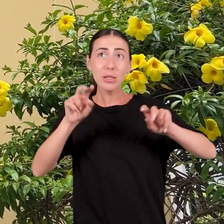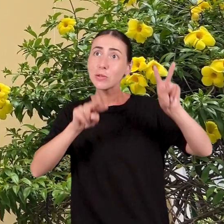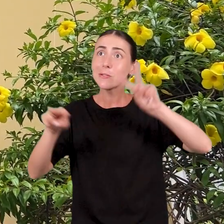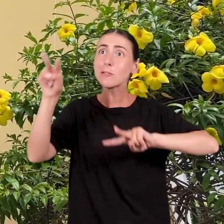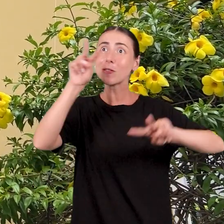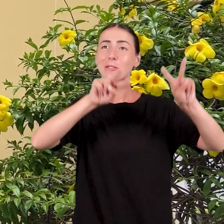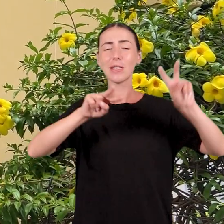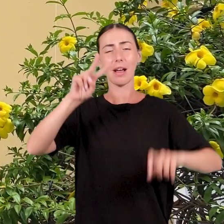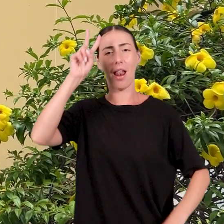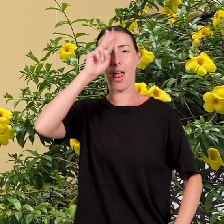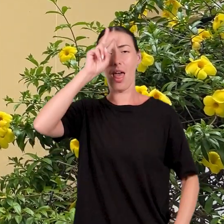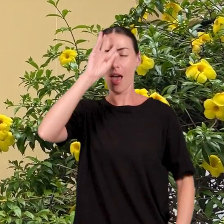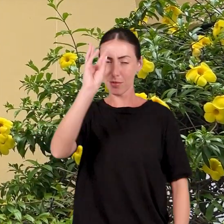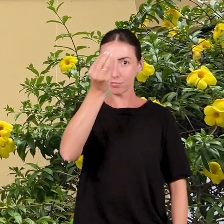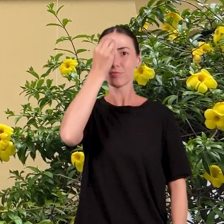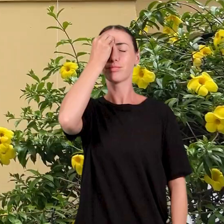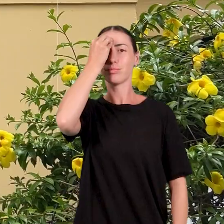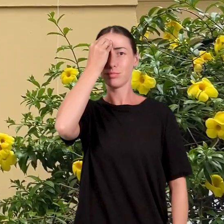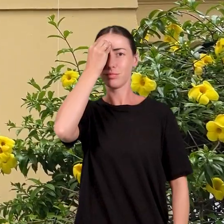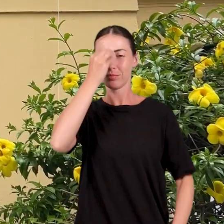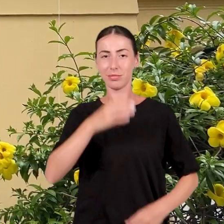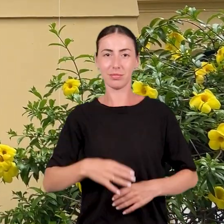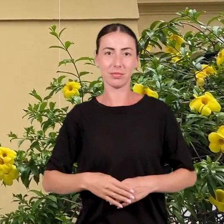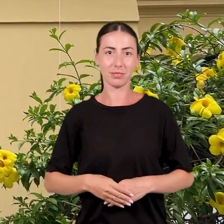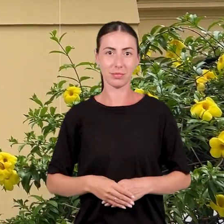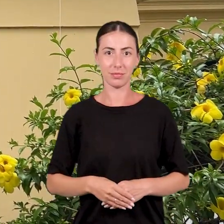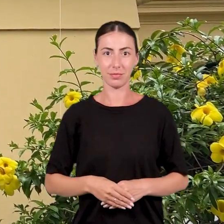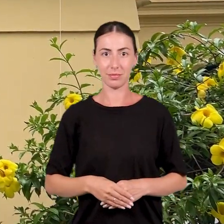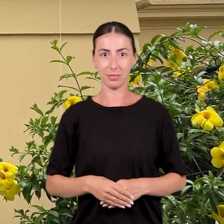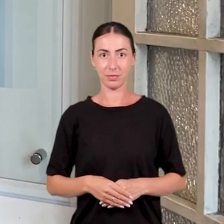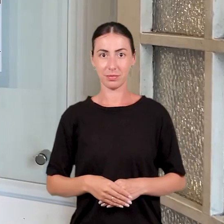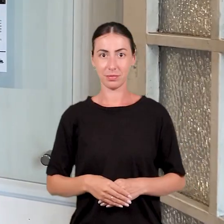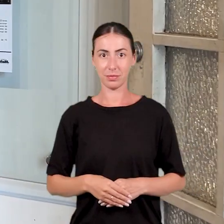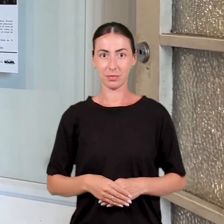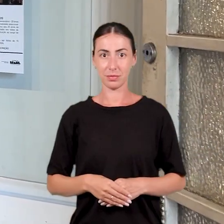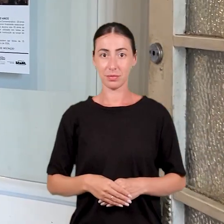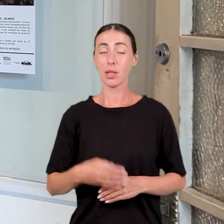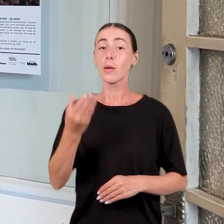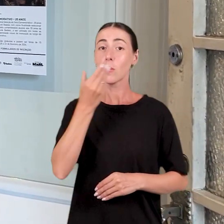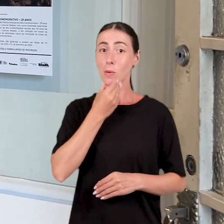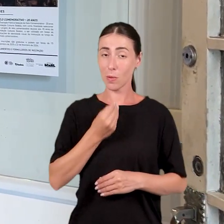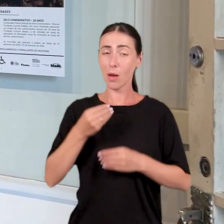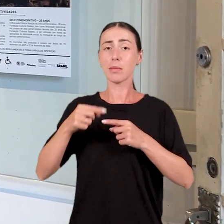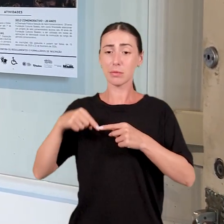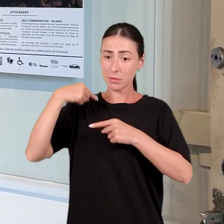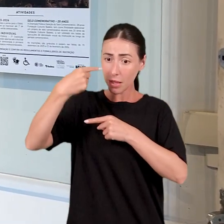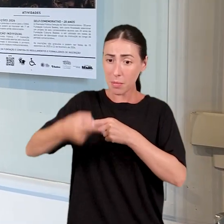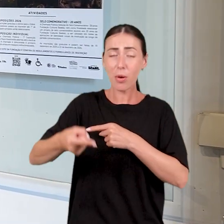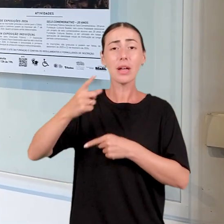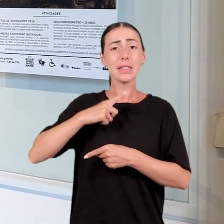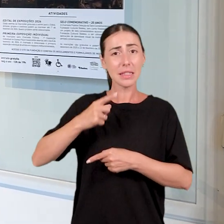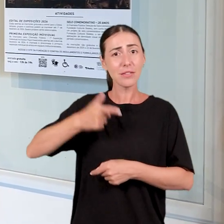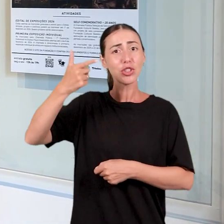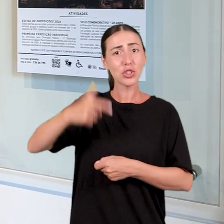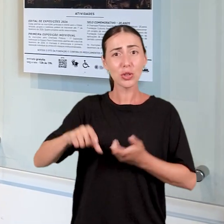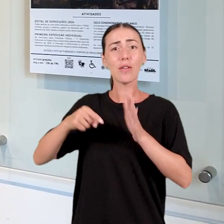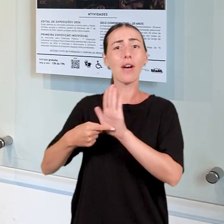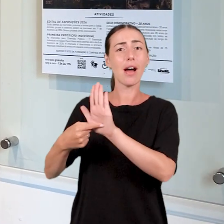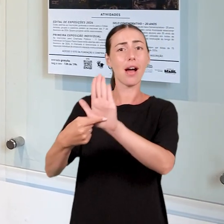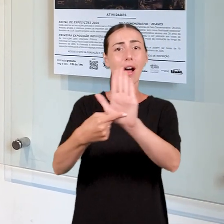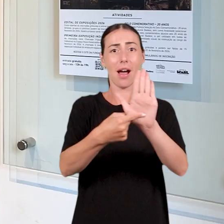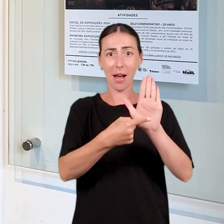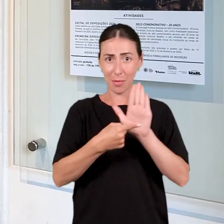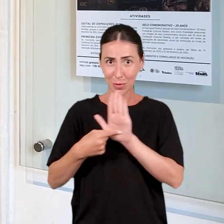ressoa nas memórias de todos que vivenciam sua obra. O retorno do artista à Fundação ocorre na